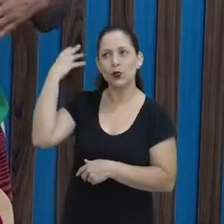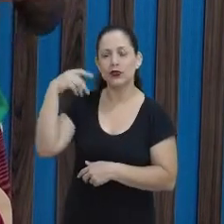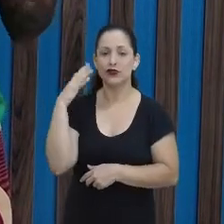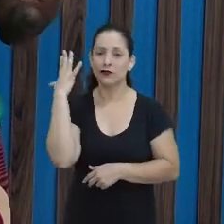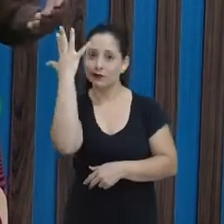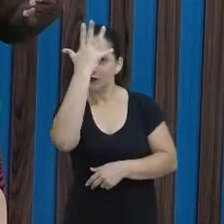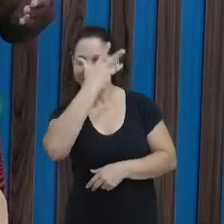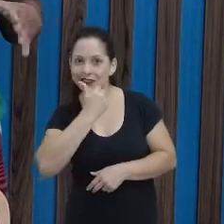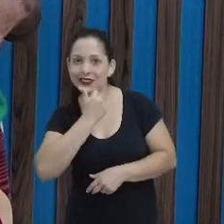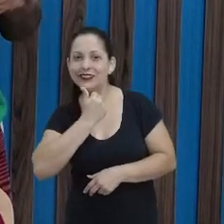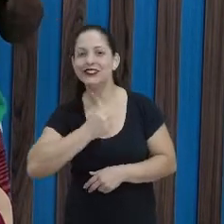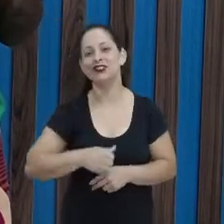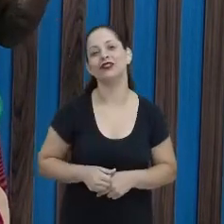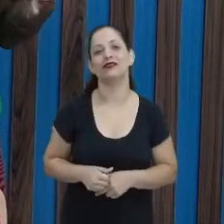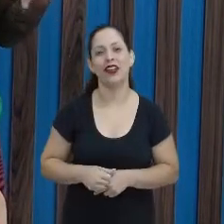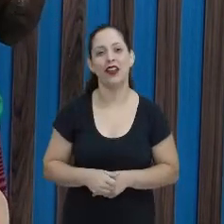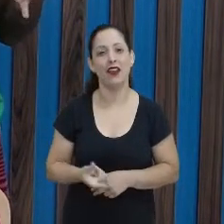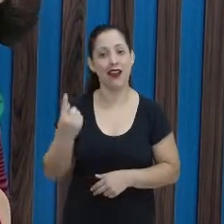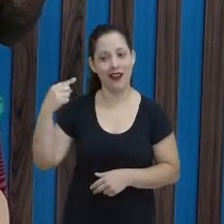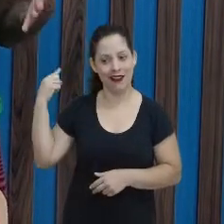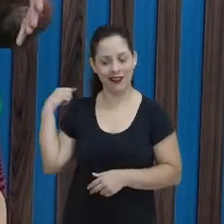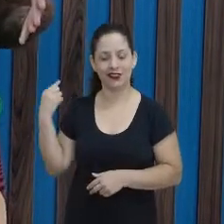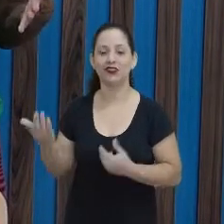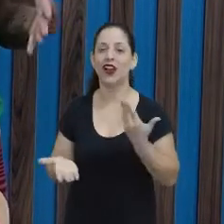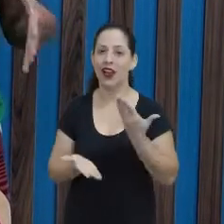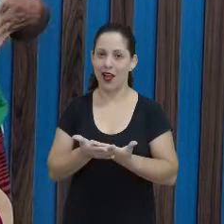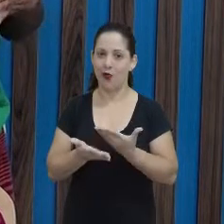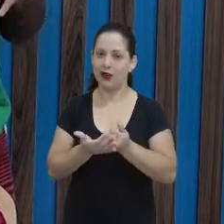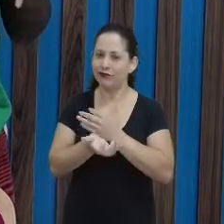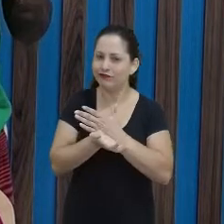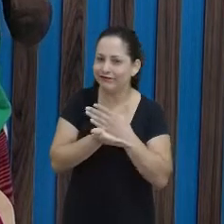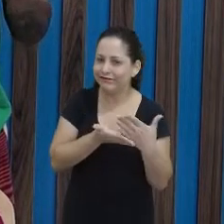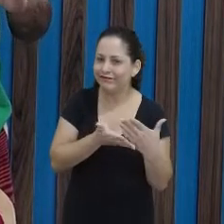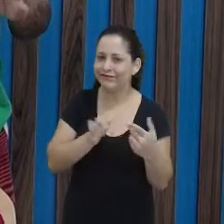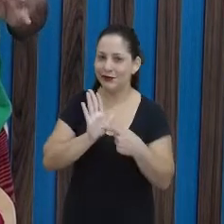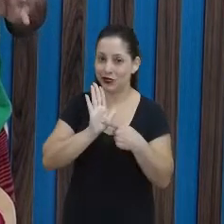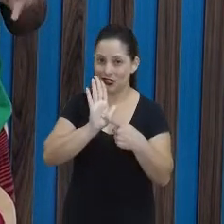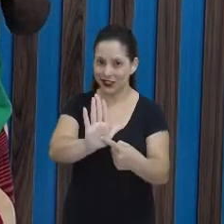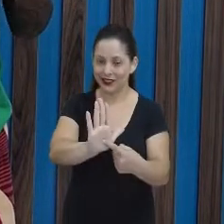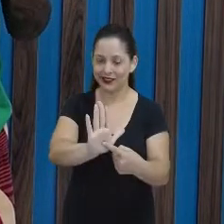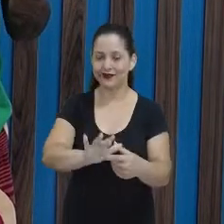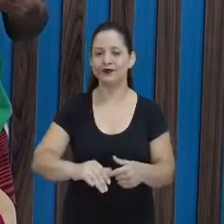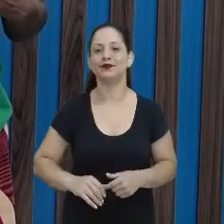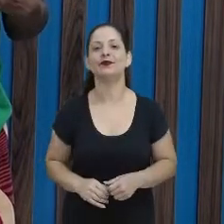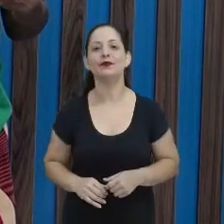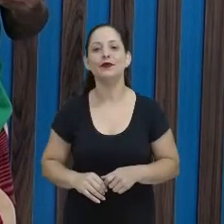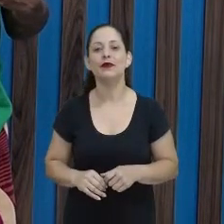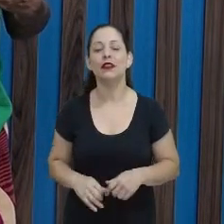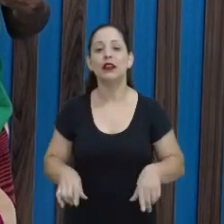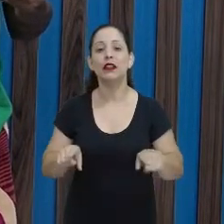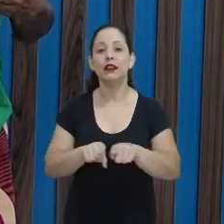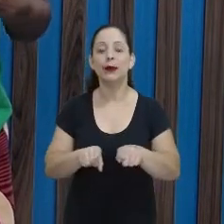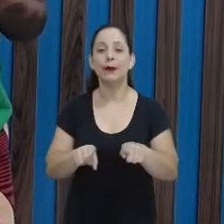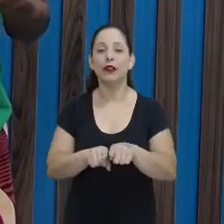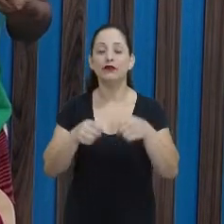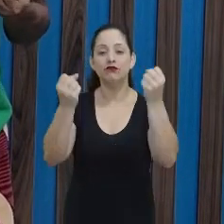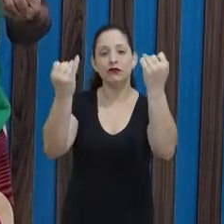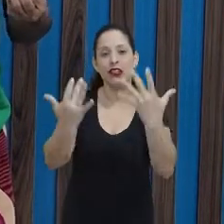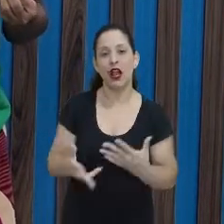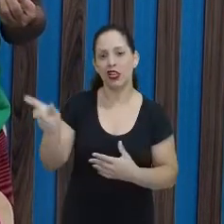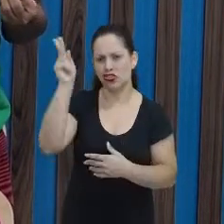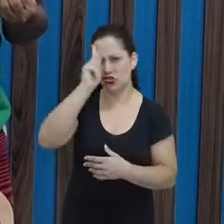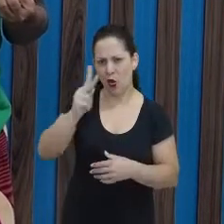bonitas, como a do Capiba, que a gente começou a nossa aula com um trechinho dela, à medida que vai contando a história, então a história ela